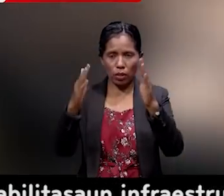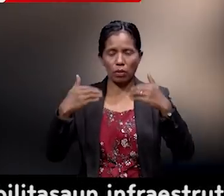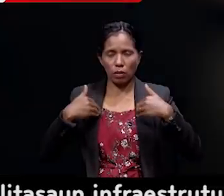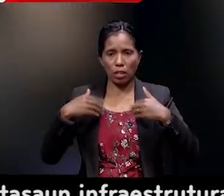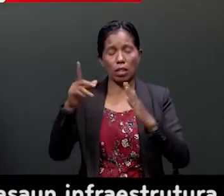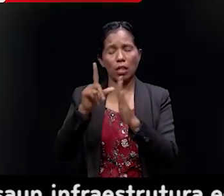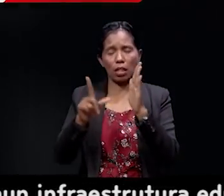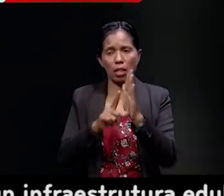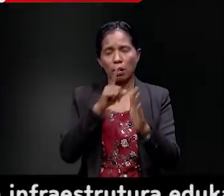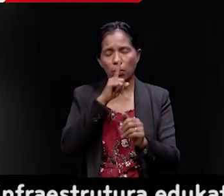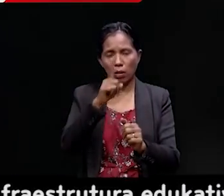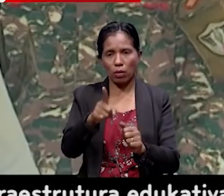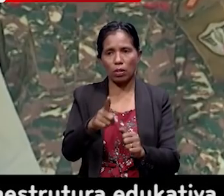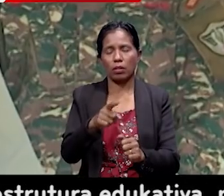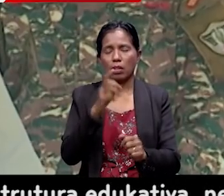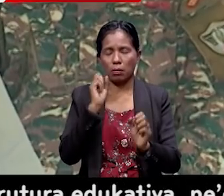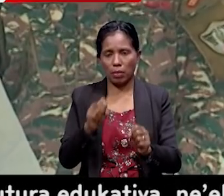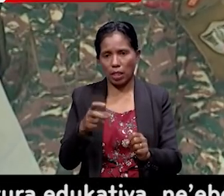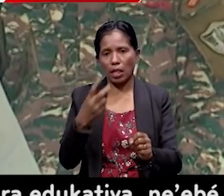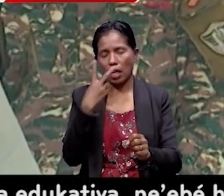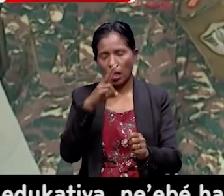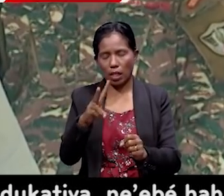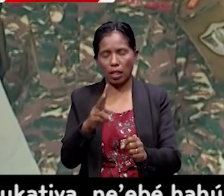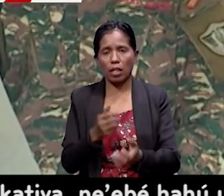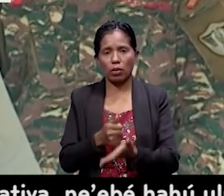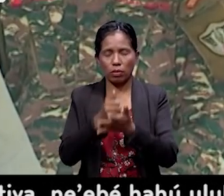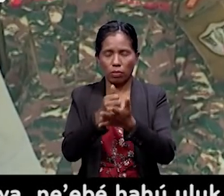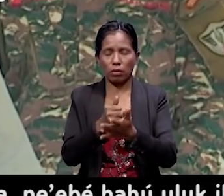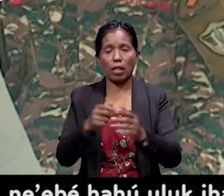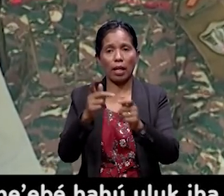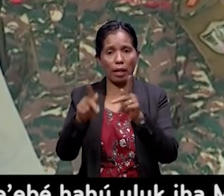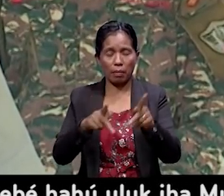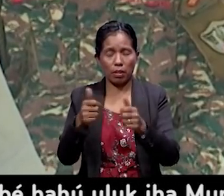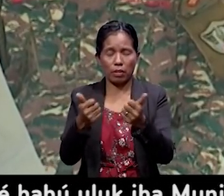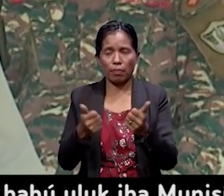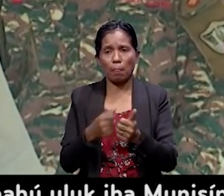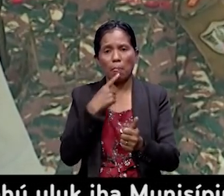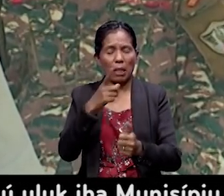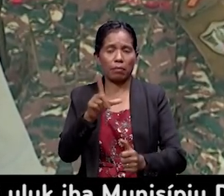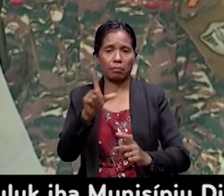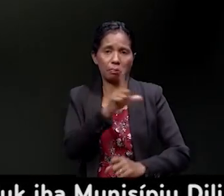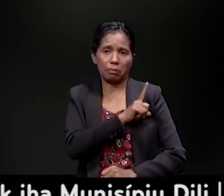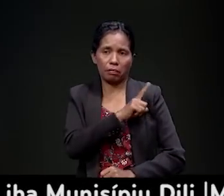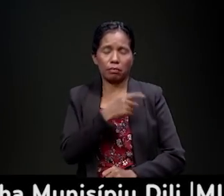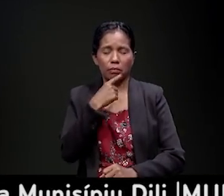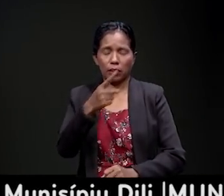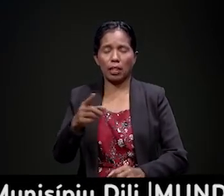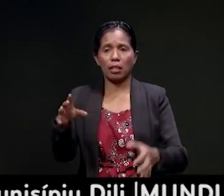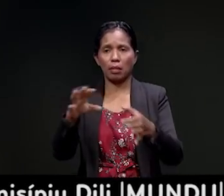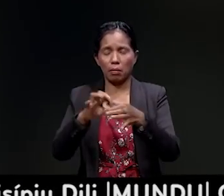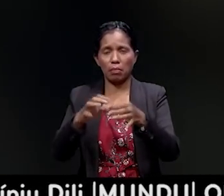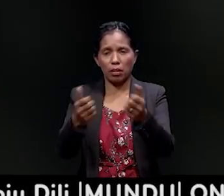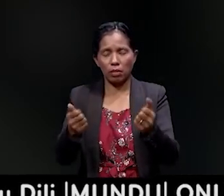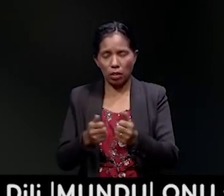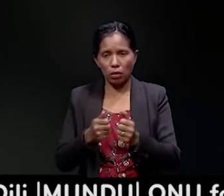ho de controla arte marcial Siram. Tenente General Lere Anan Timur declara assunto ne, relacion ho membro arte marcial Sirenia B,